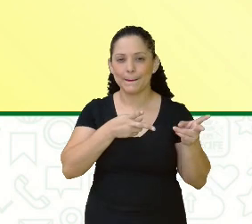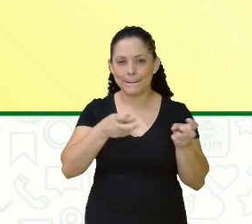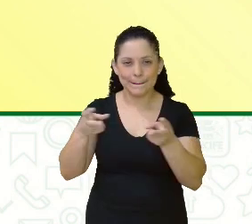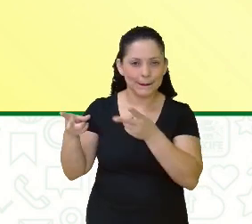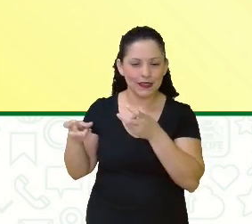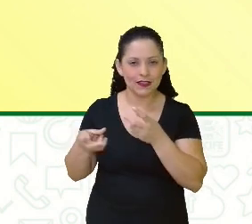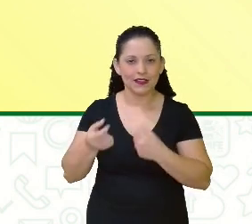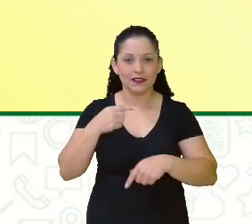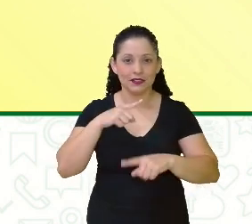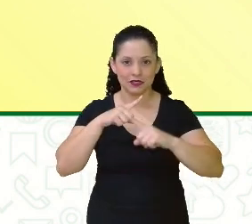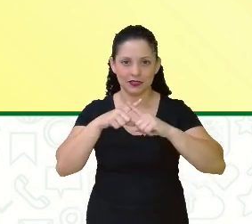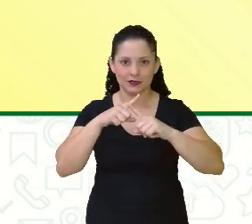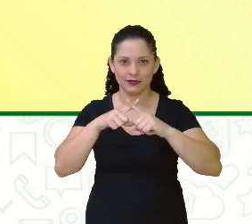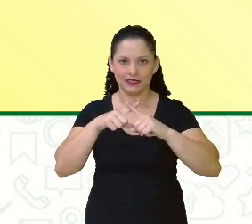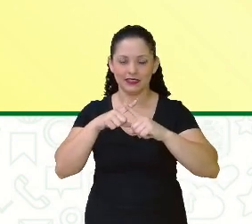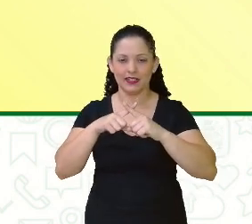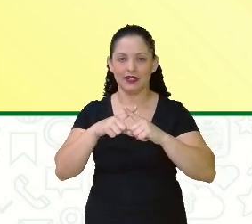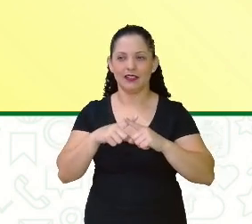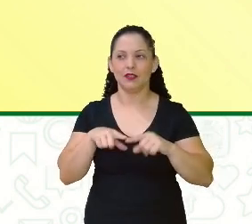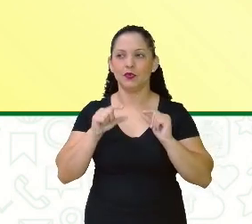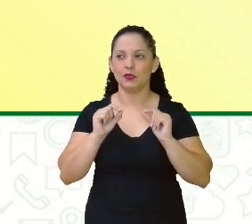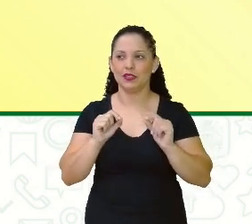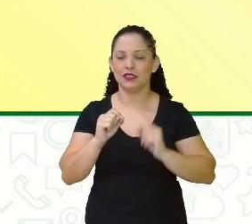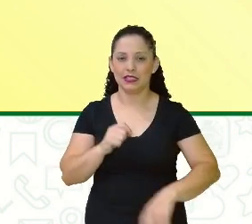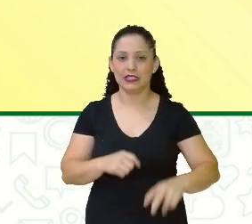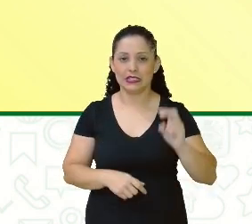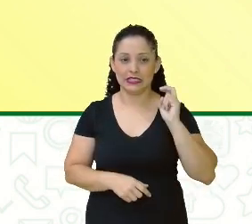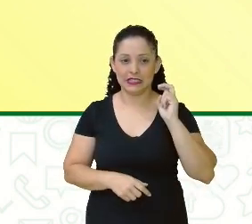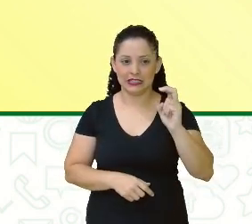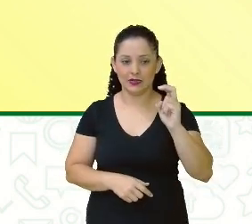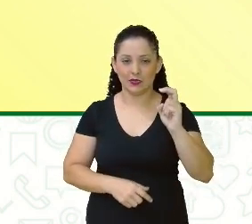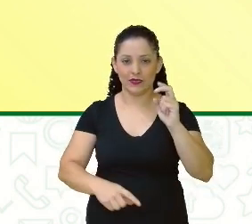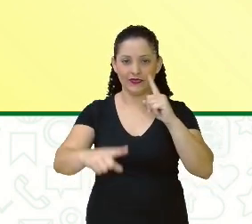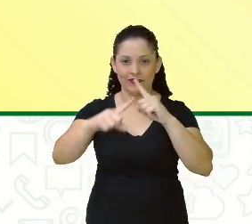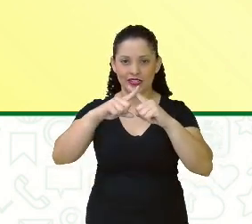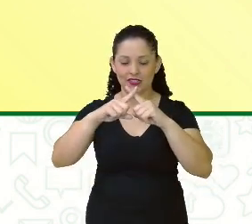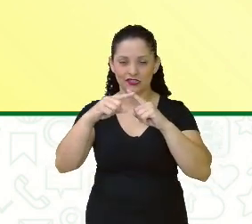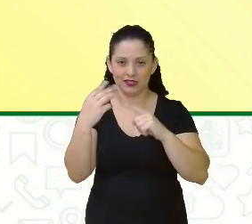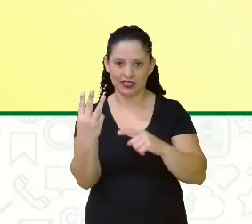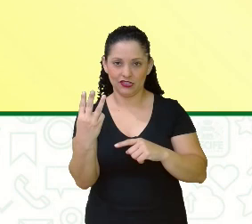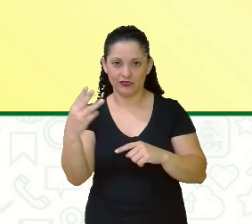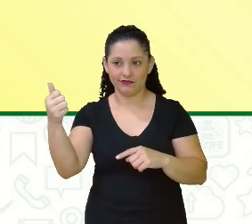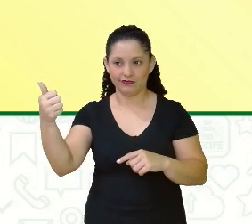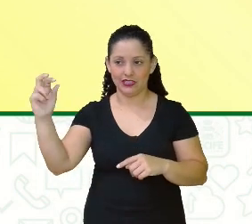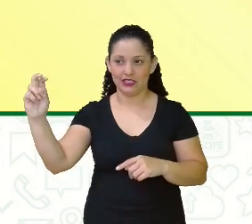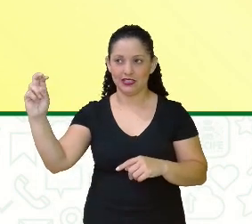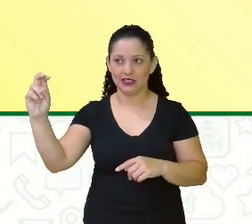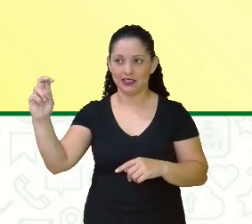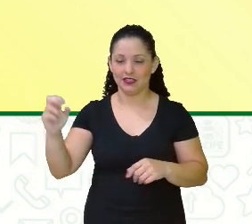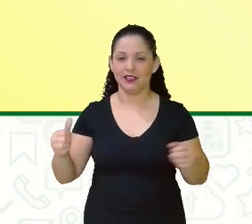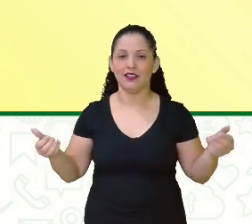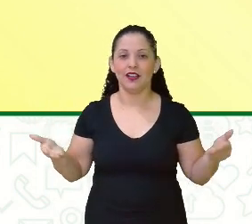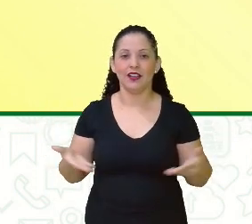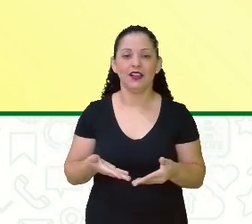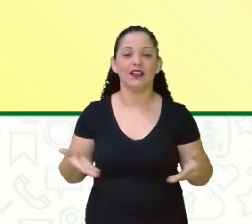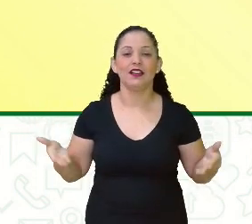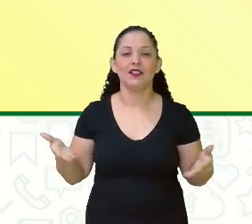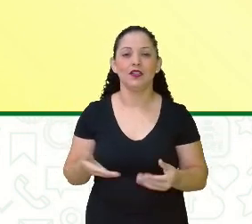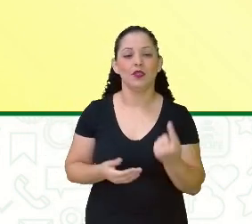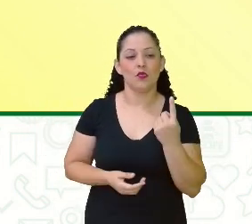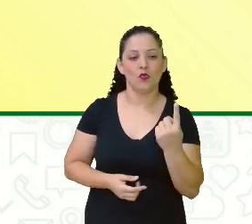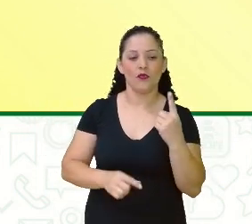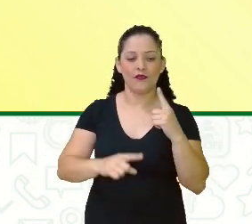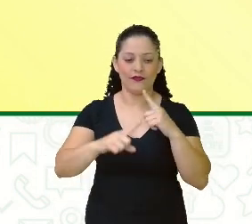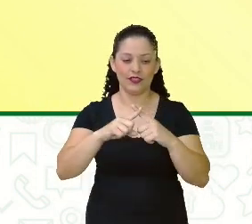não é? 5 vezes 3, que vai me dar 15, tá? E embaixo